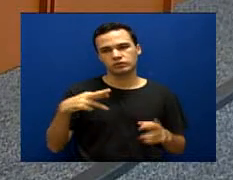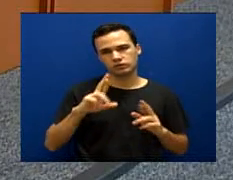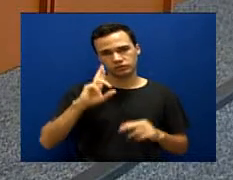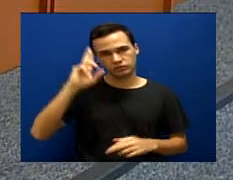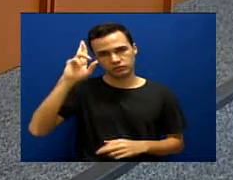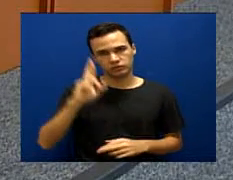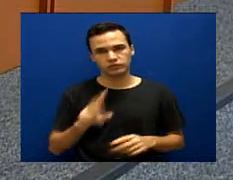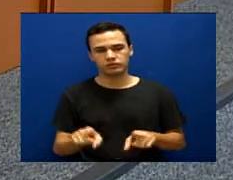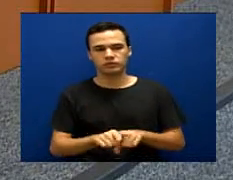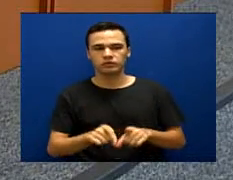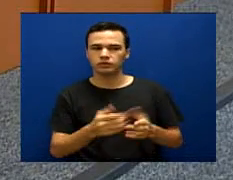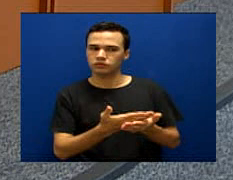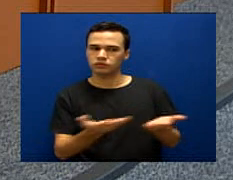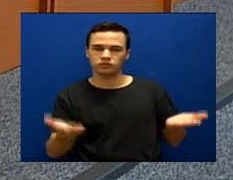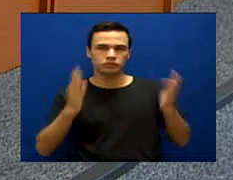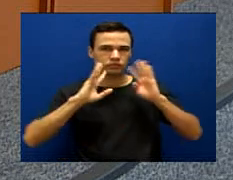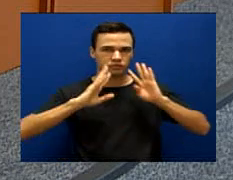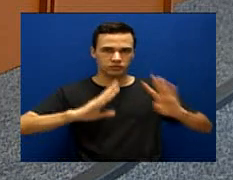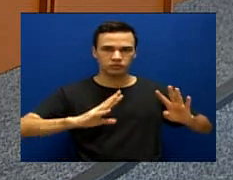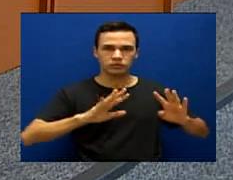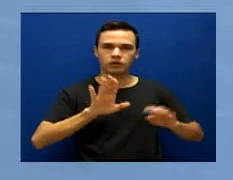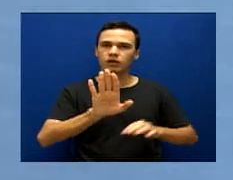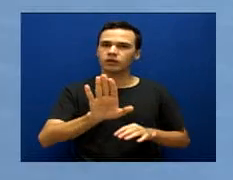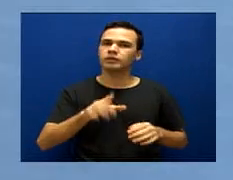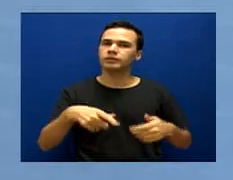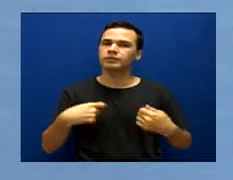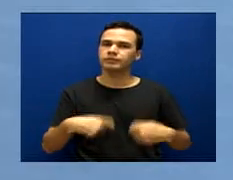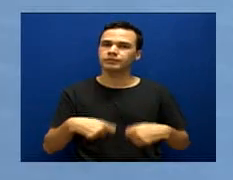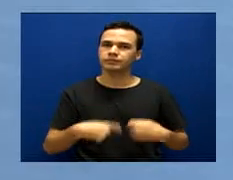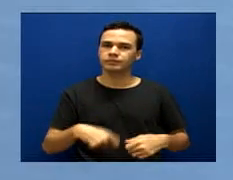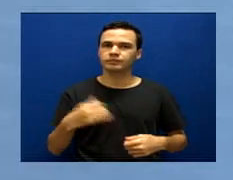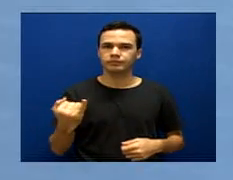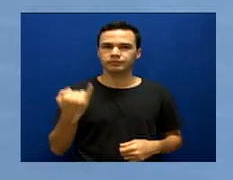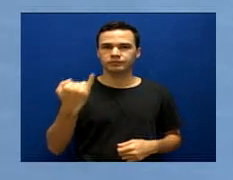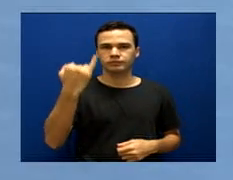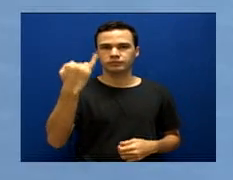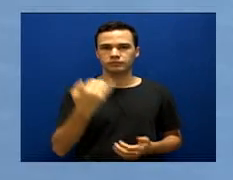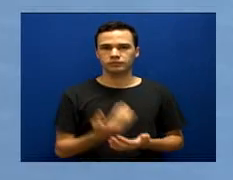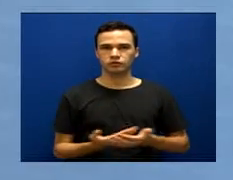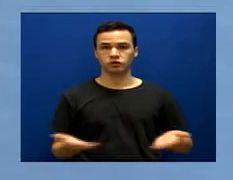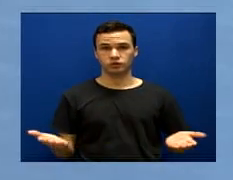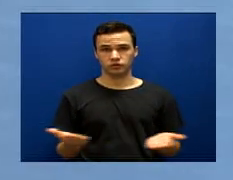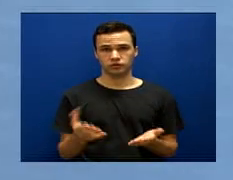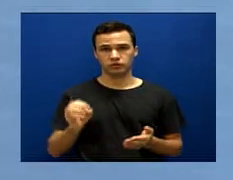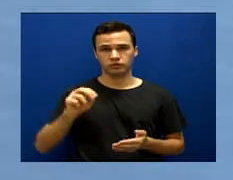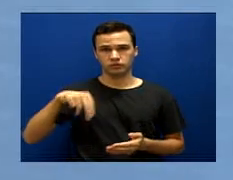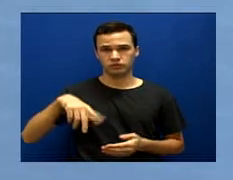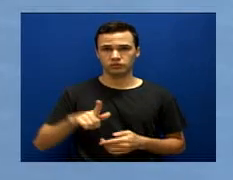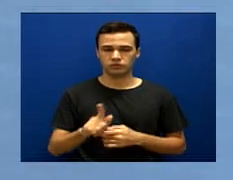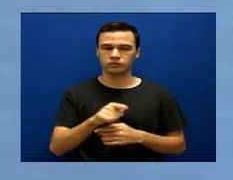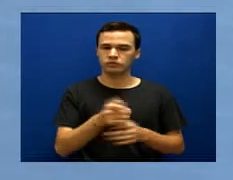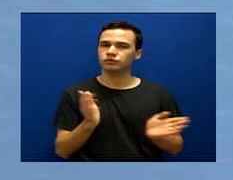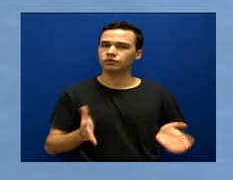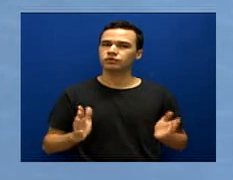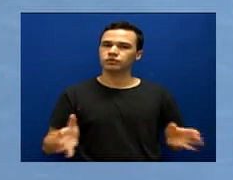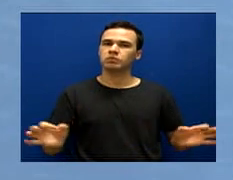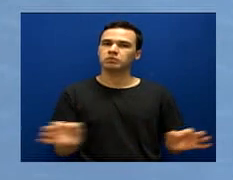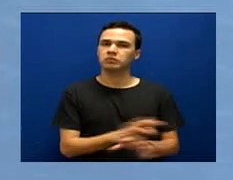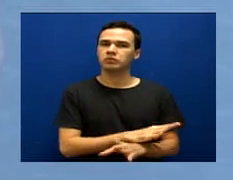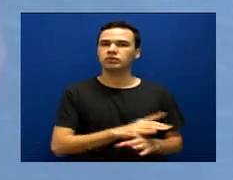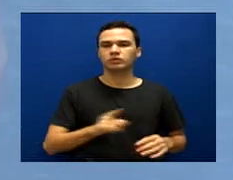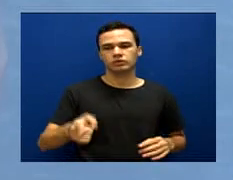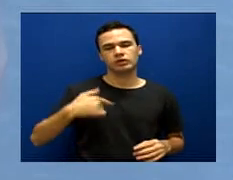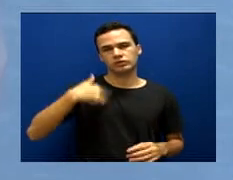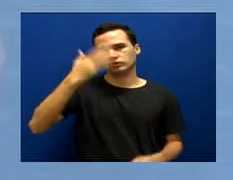ela, mas é importante poder ouvir o pessoal. Sim, sim. Mas é fundamental que quem já tem ONG formada, João, é fundamental que tenha